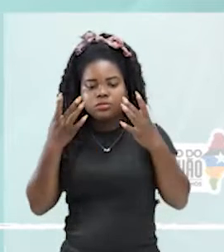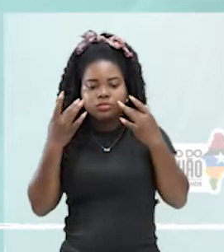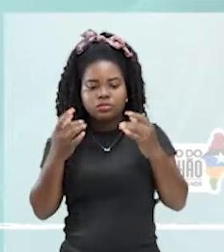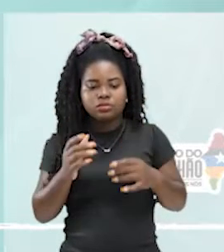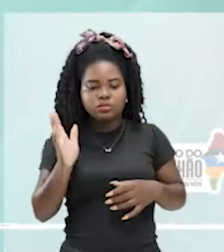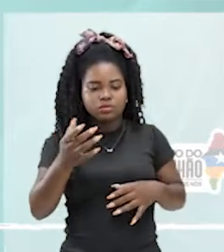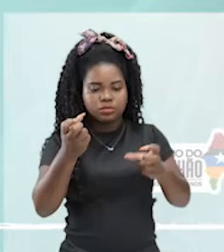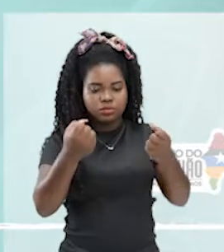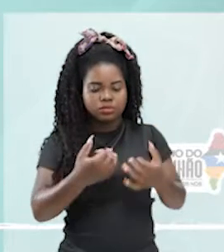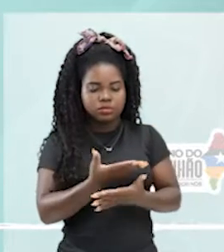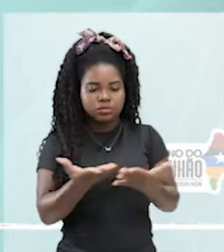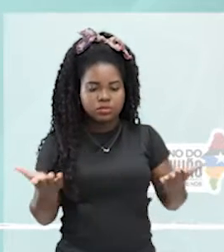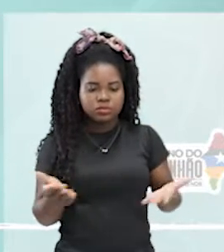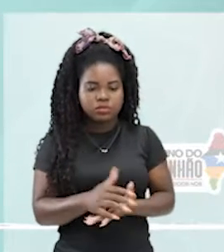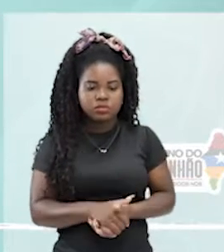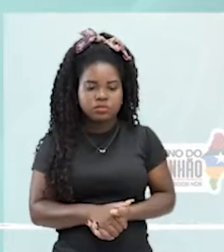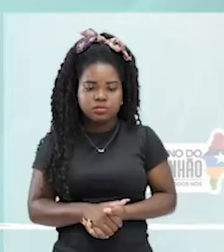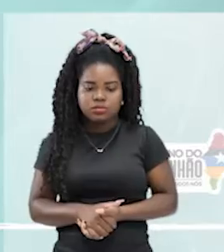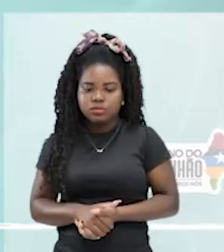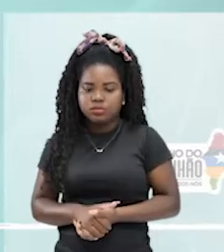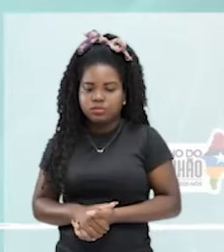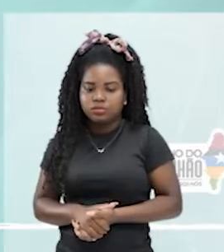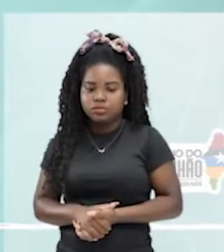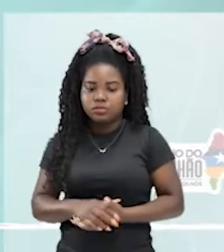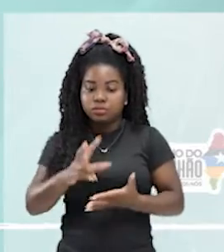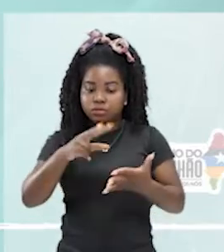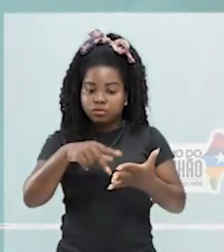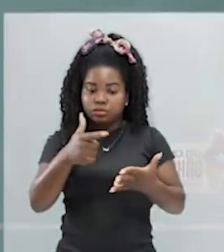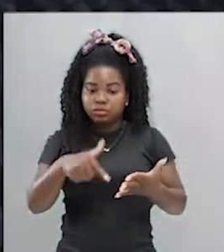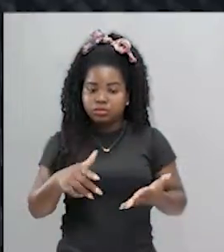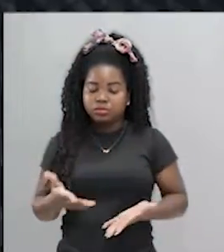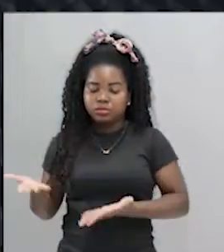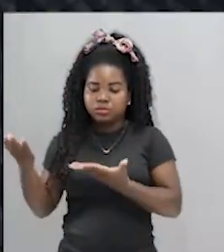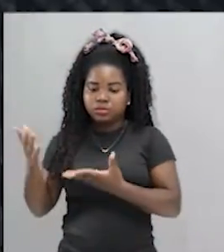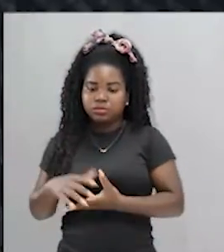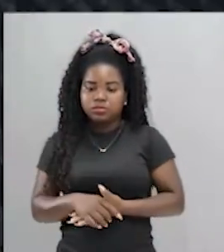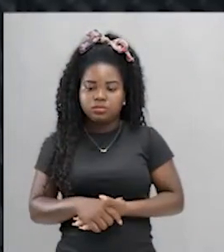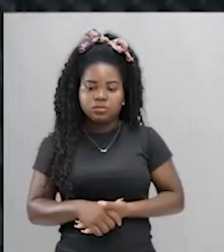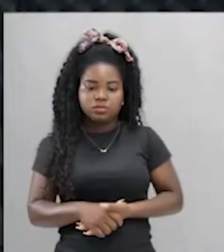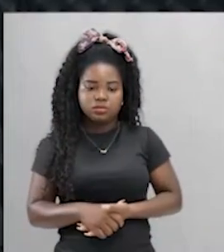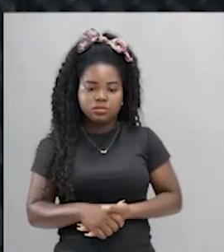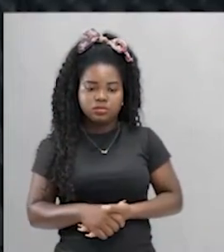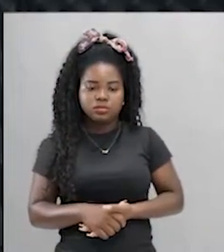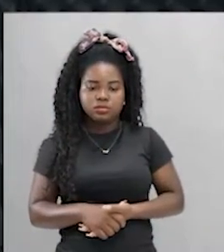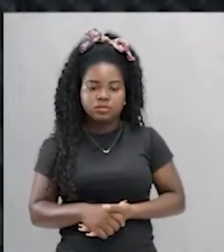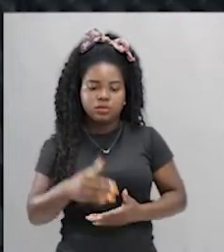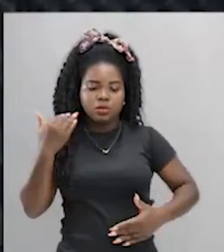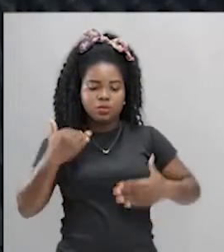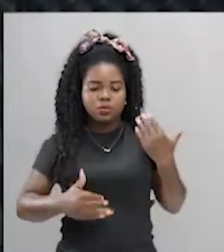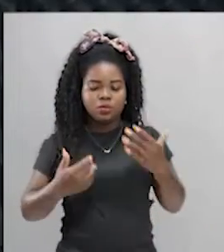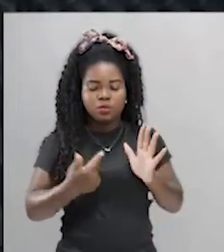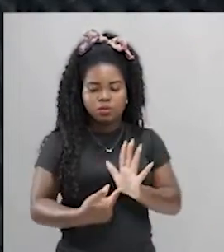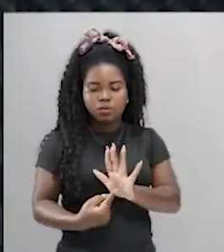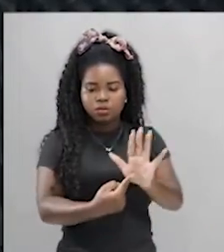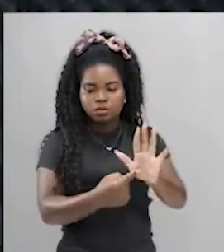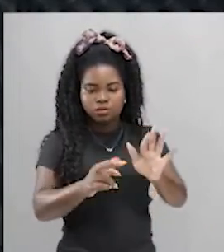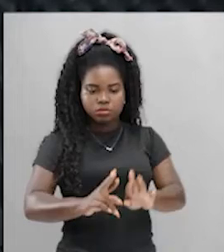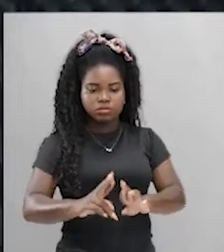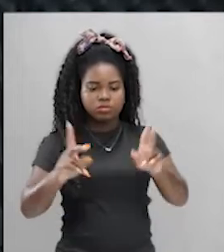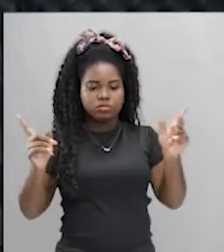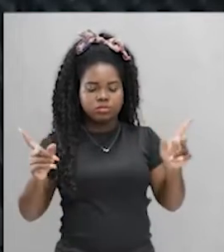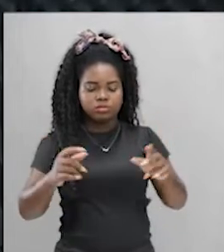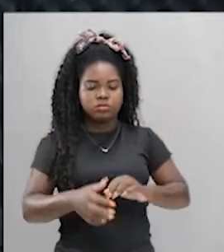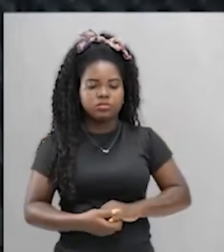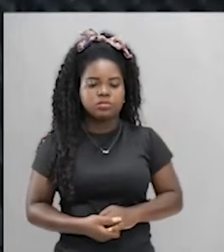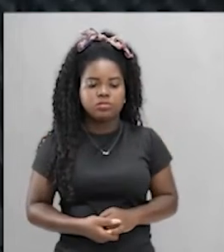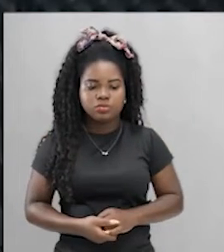Nosso caminho é negativo, não uma coleção de técnicas, mas uma destruição de obstáculos, ou seja, o corpo reage de uma maneira completamente